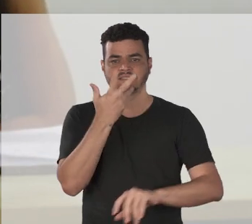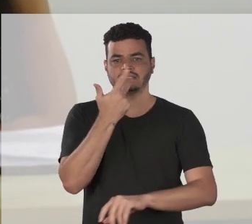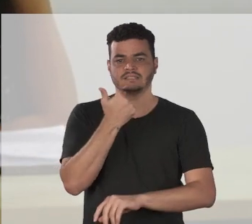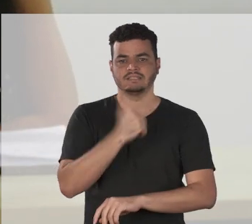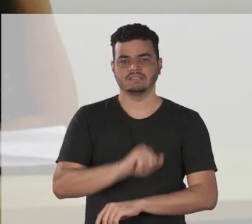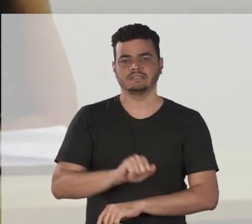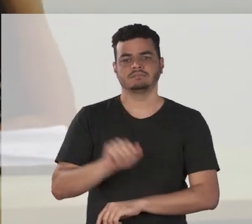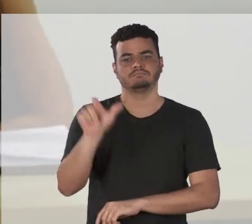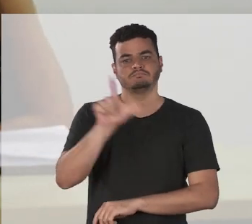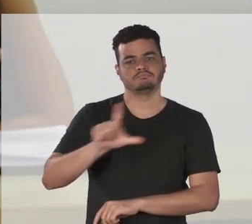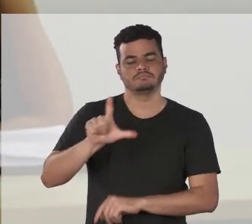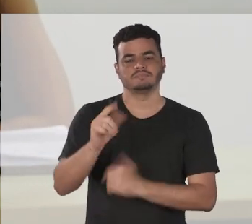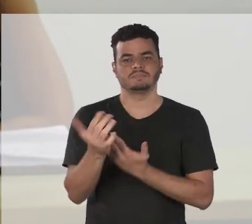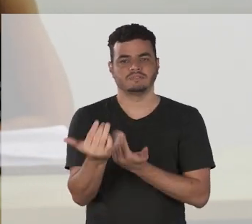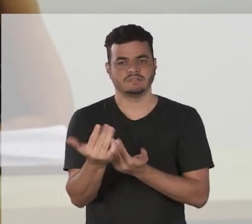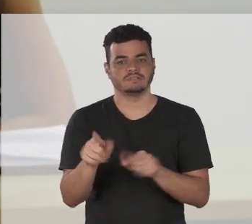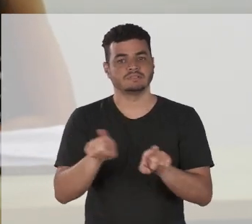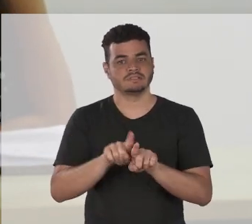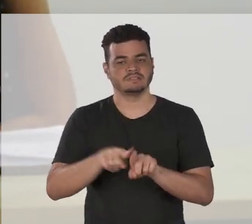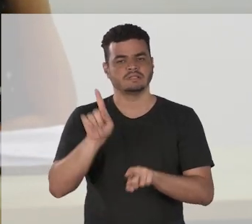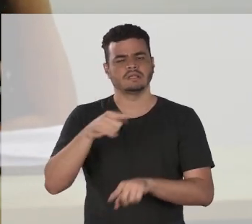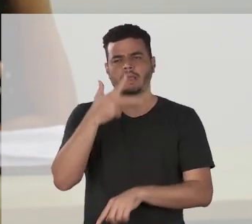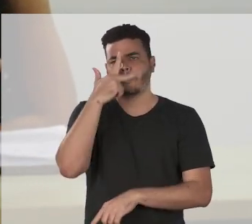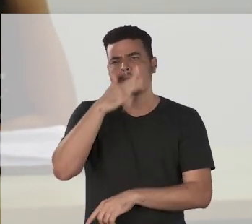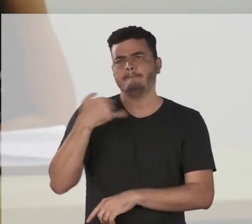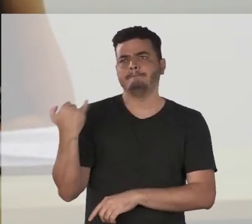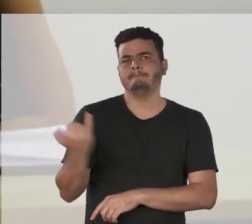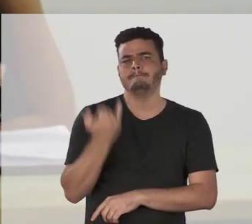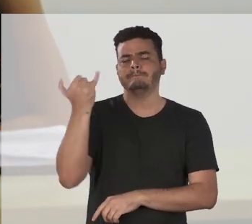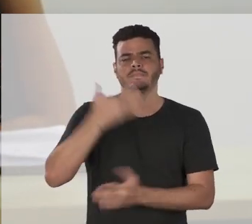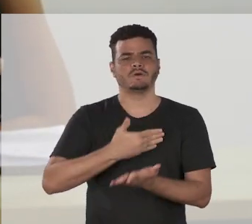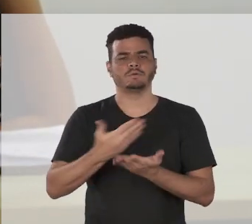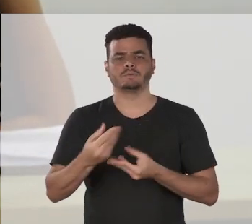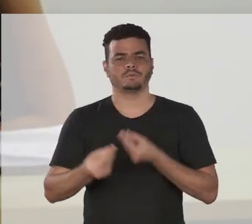e juvenil, me parece importante começar